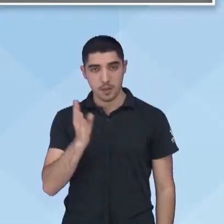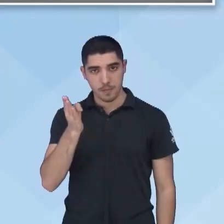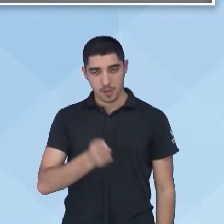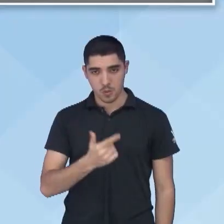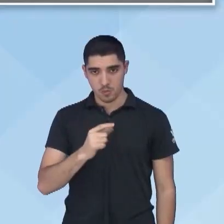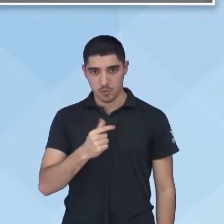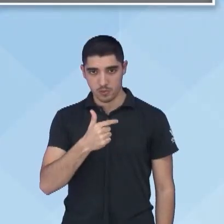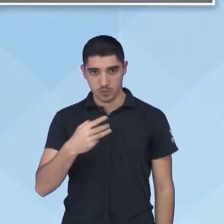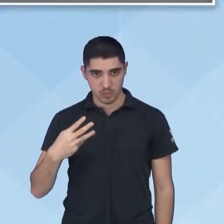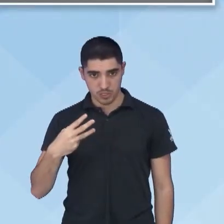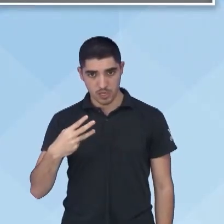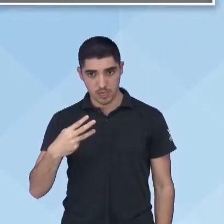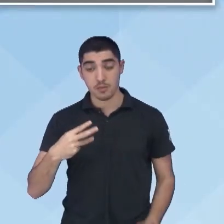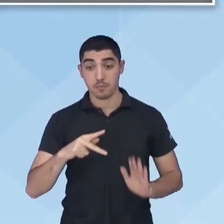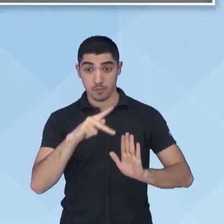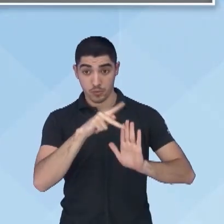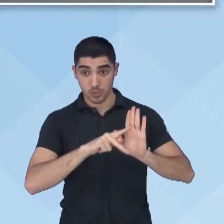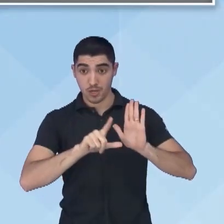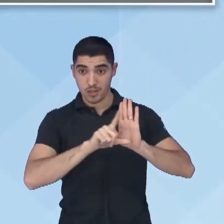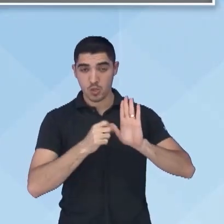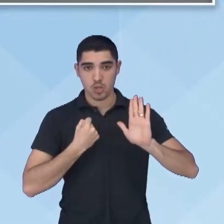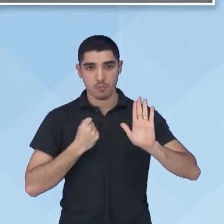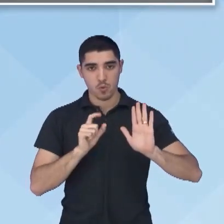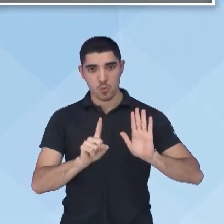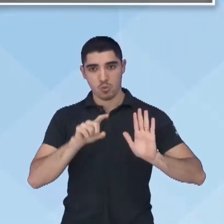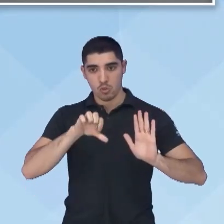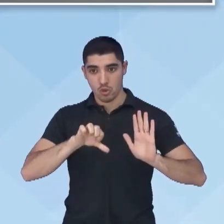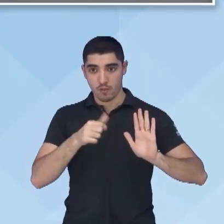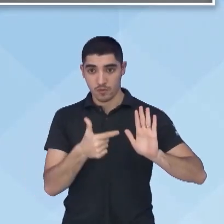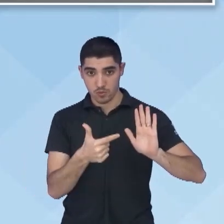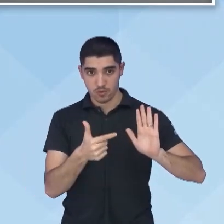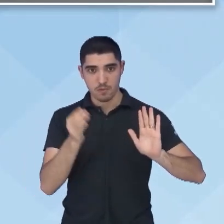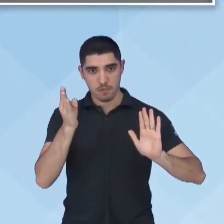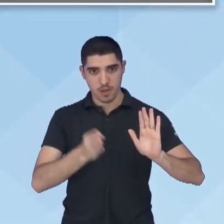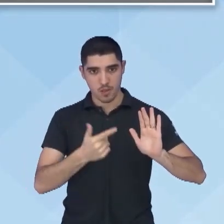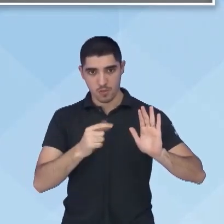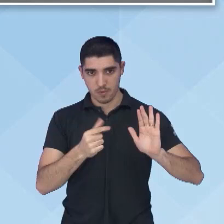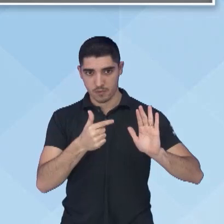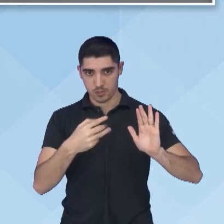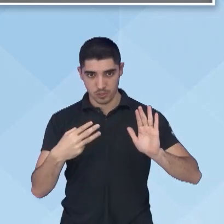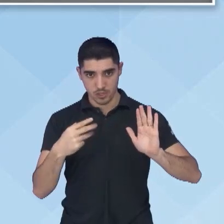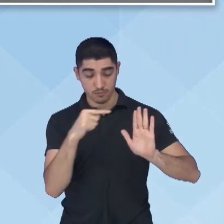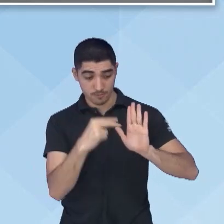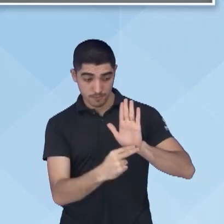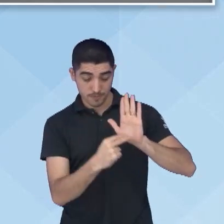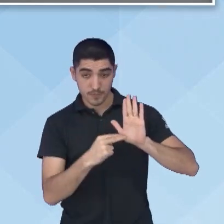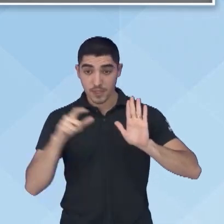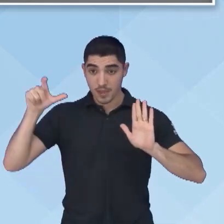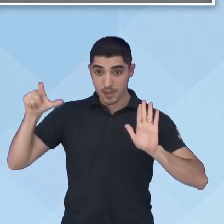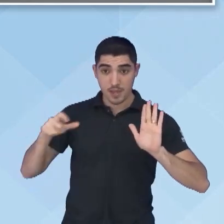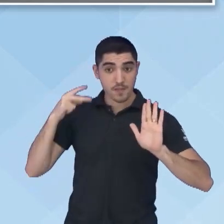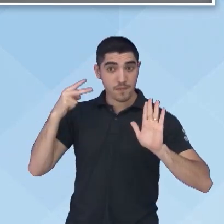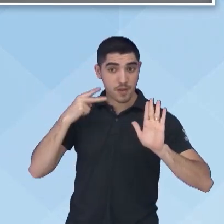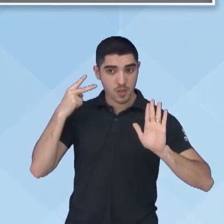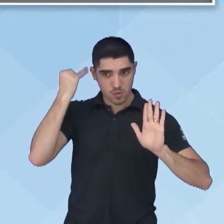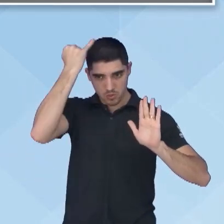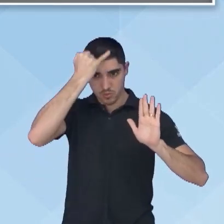5450/2023, projeto de lei número 192/2023, autoria do vereador Dr. José